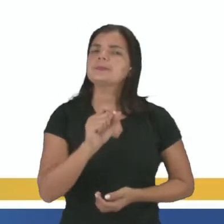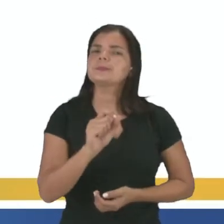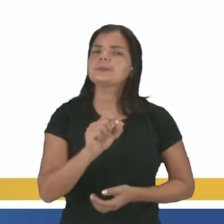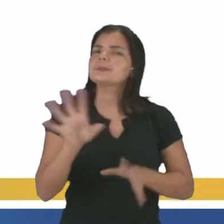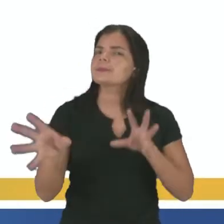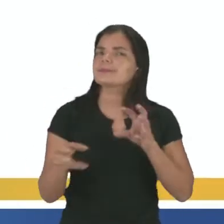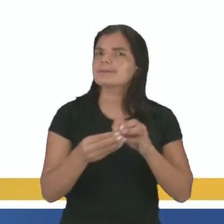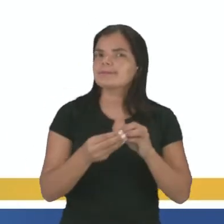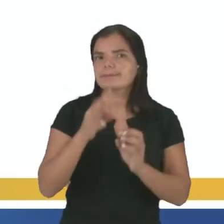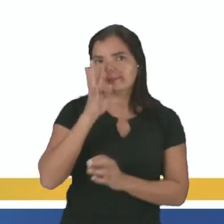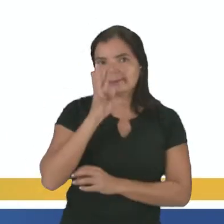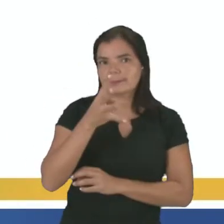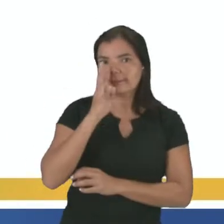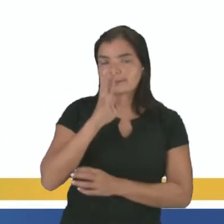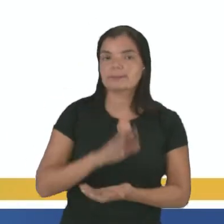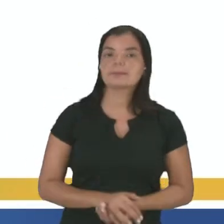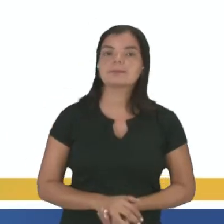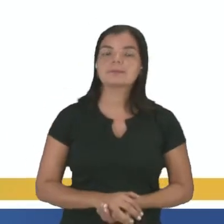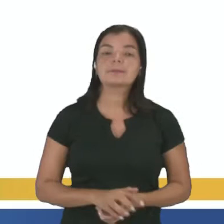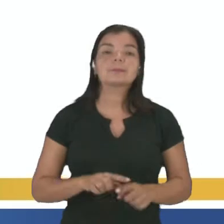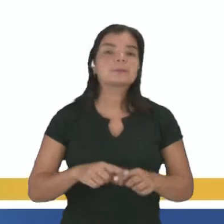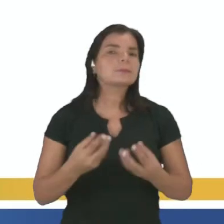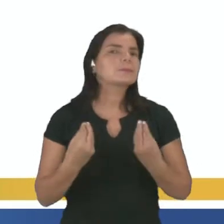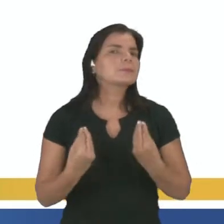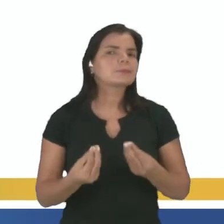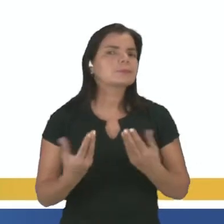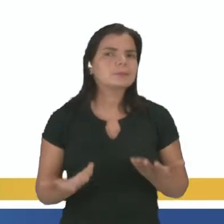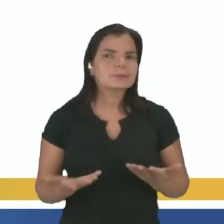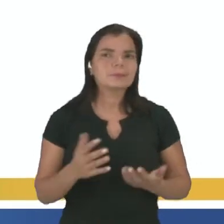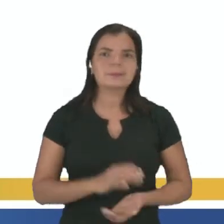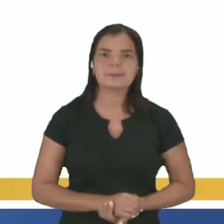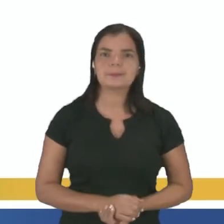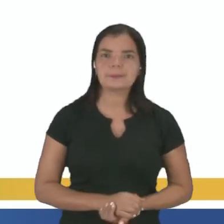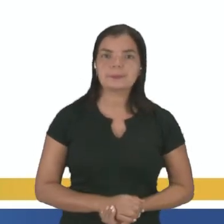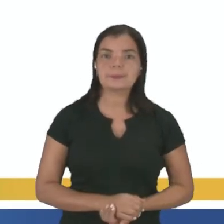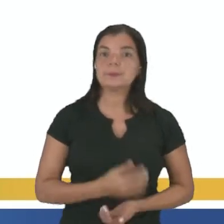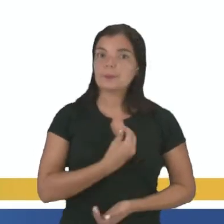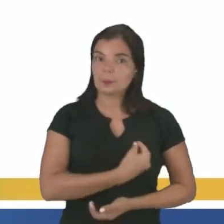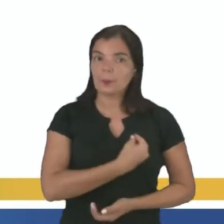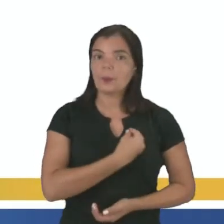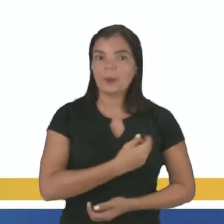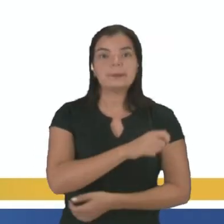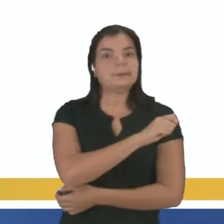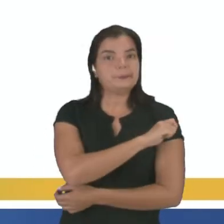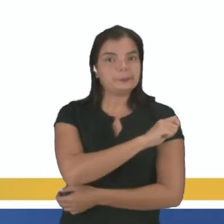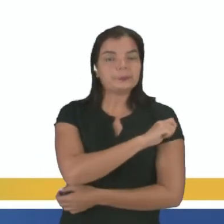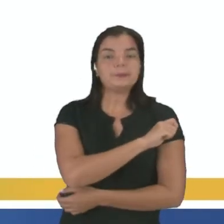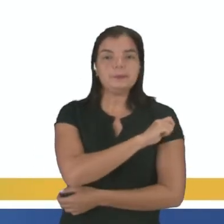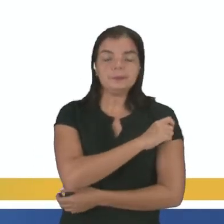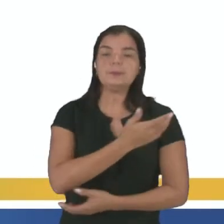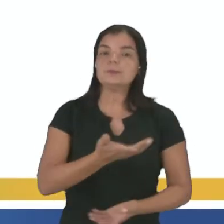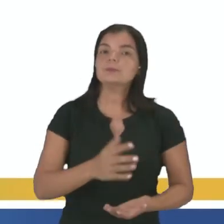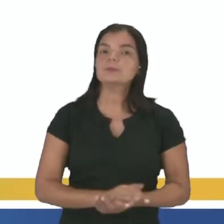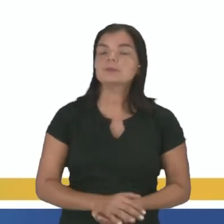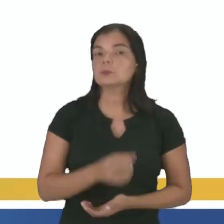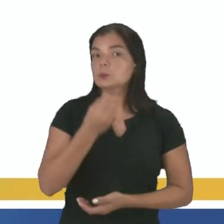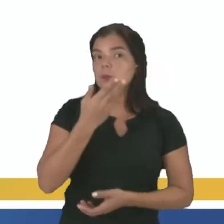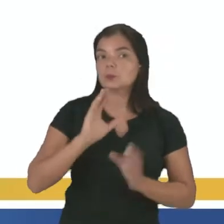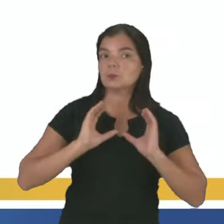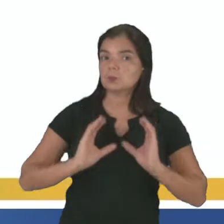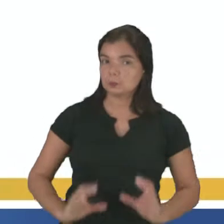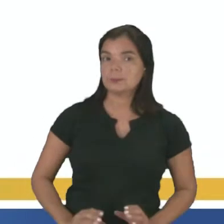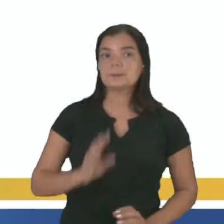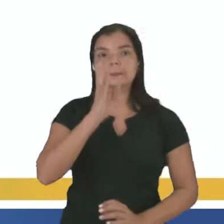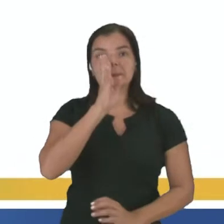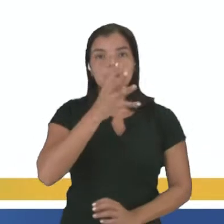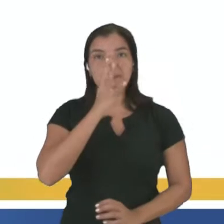resumo crítico? Para que ele se destina, na nossa vida estudantil, na nossa vida como um bom cidadão